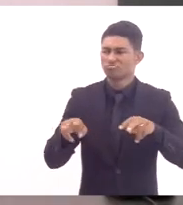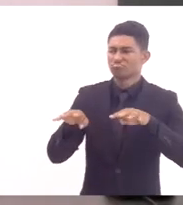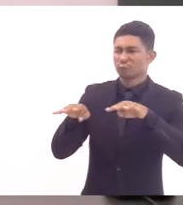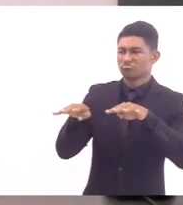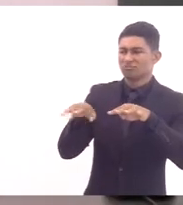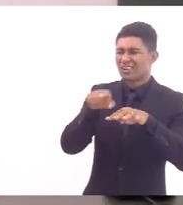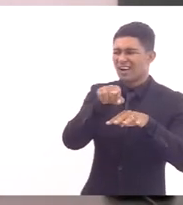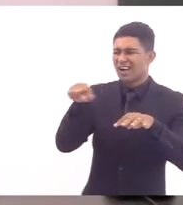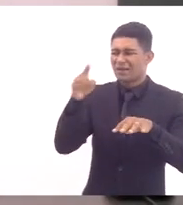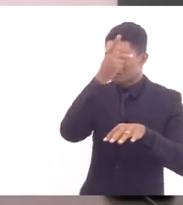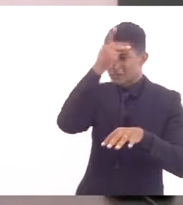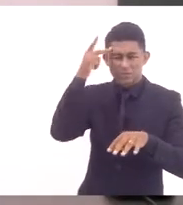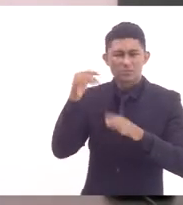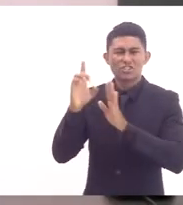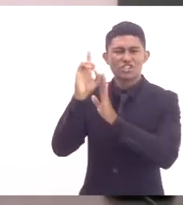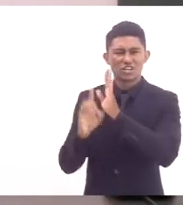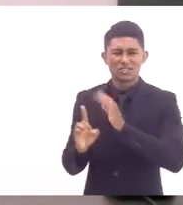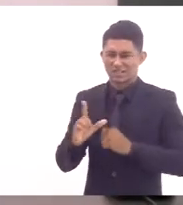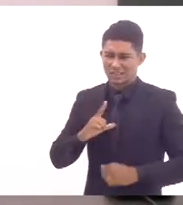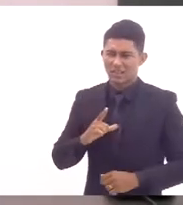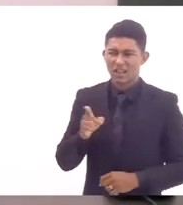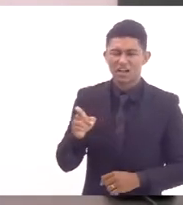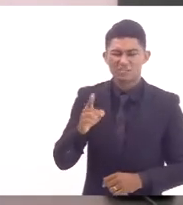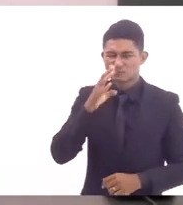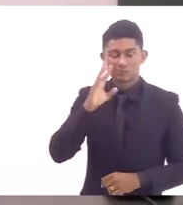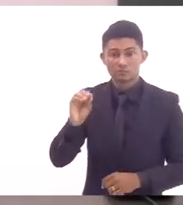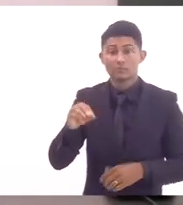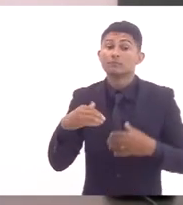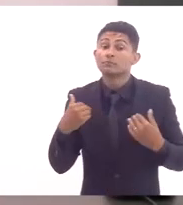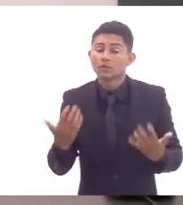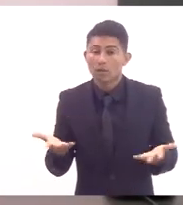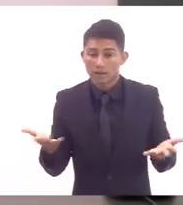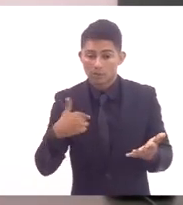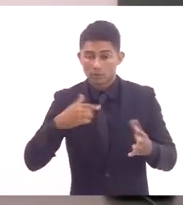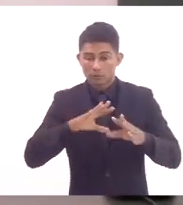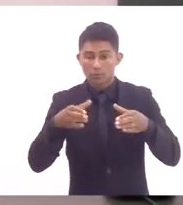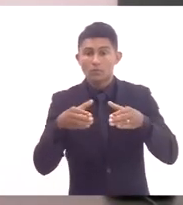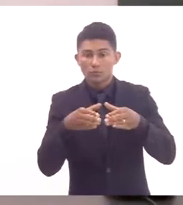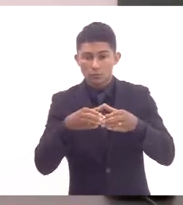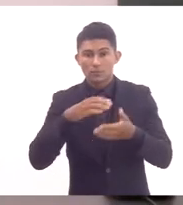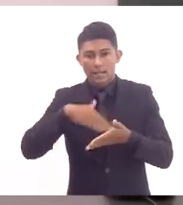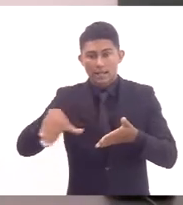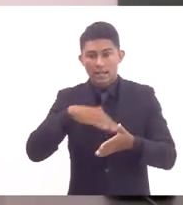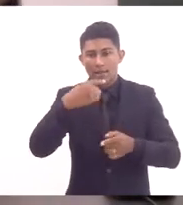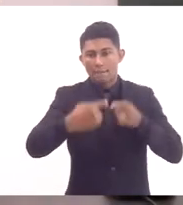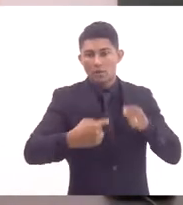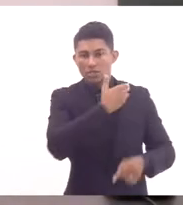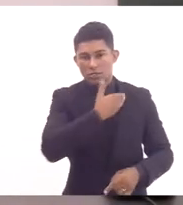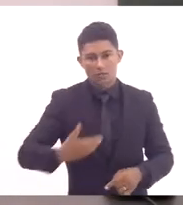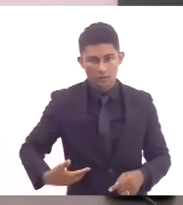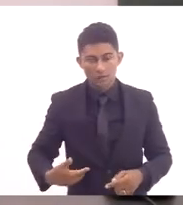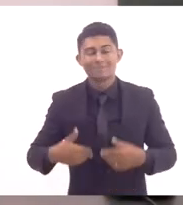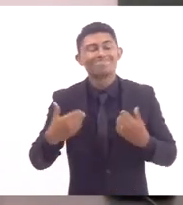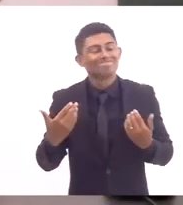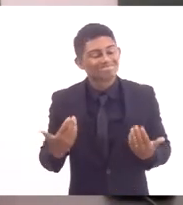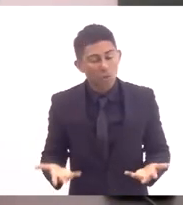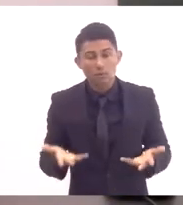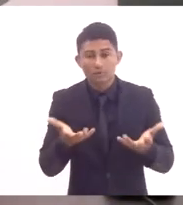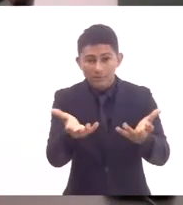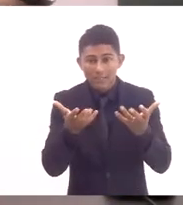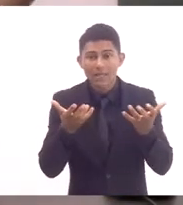secretaria de política me traz hoje essa possibilidade pensarmos uma sociedade melhor morte materna é uma questão de direitos humanos